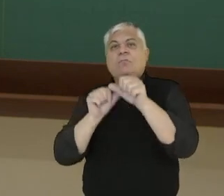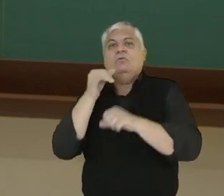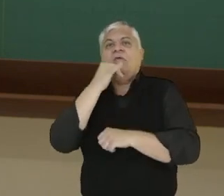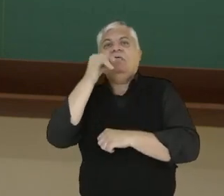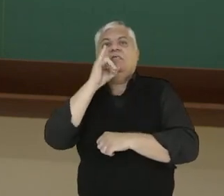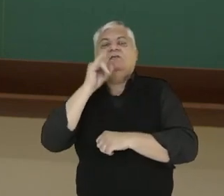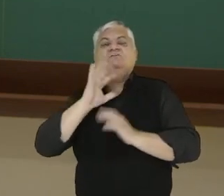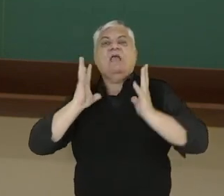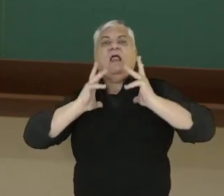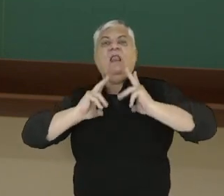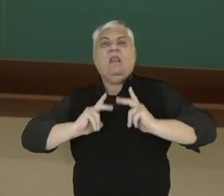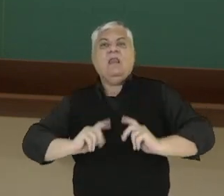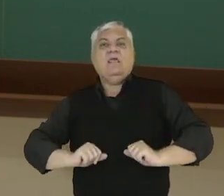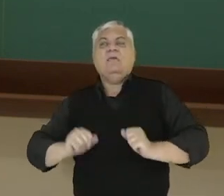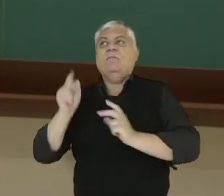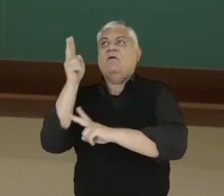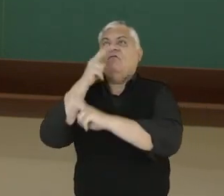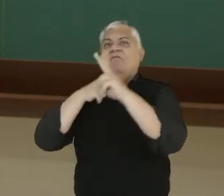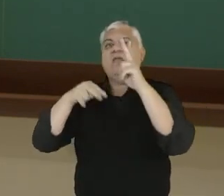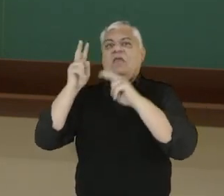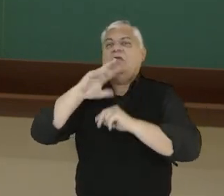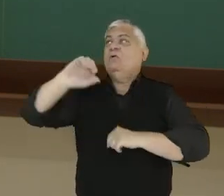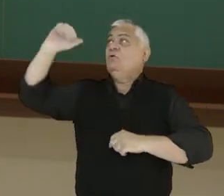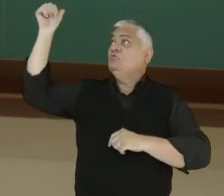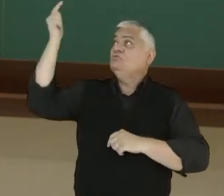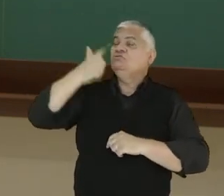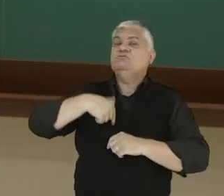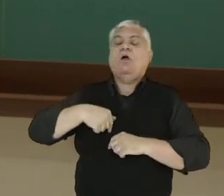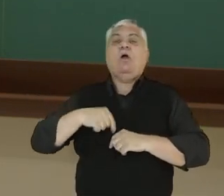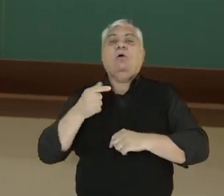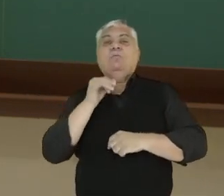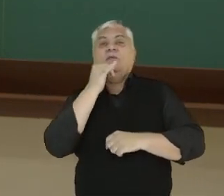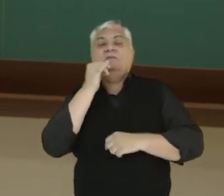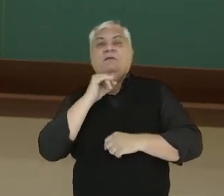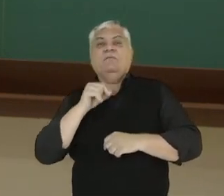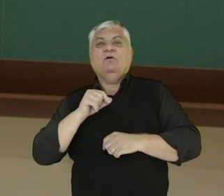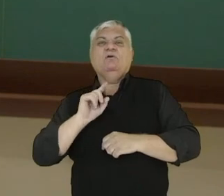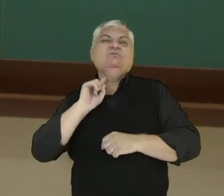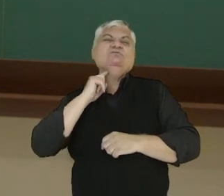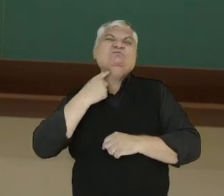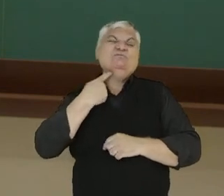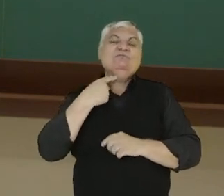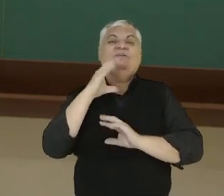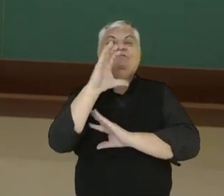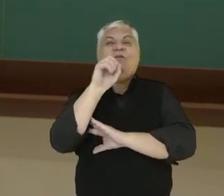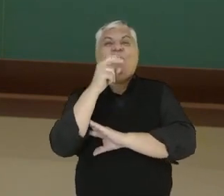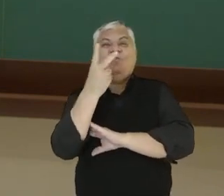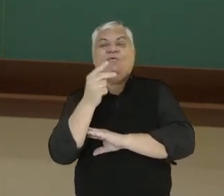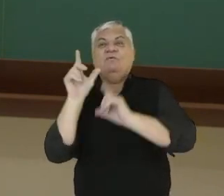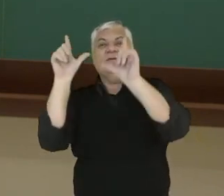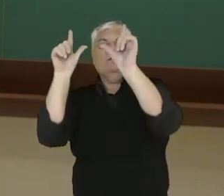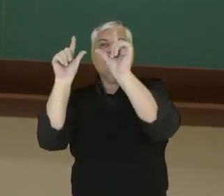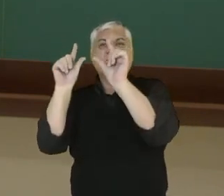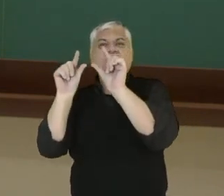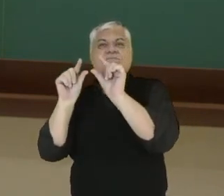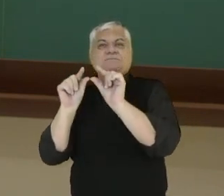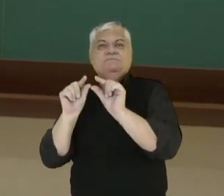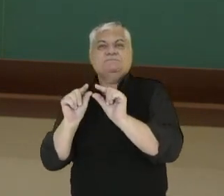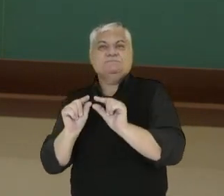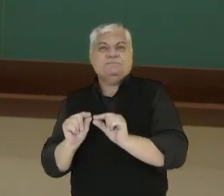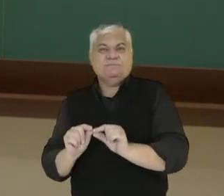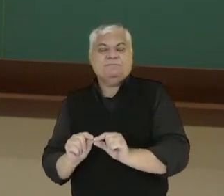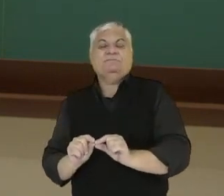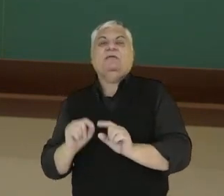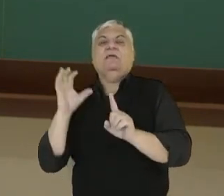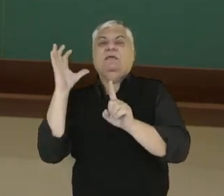vai diminuir o lançamento desses gases poluentes na atmosfera e diminuir, portanto, a influência ali